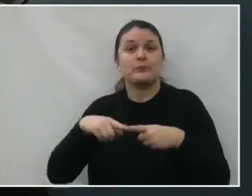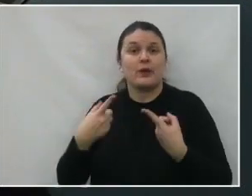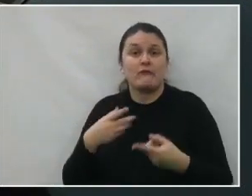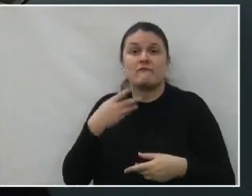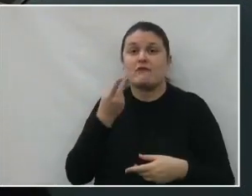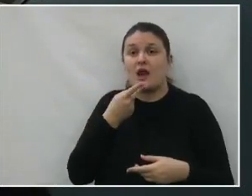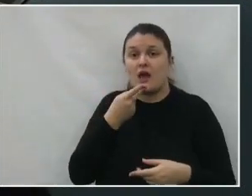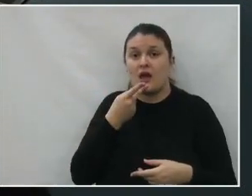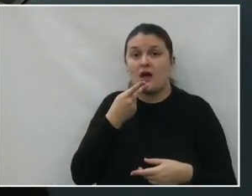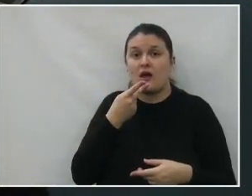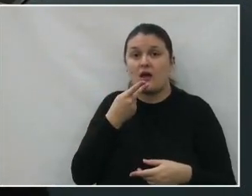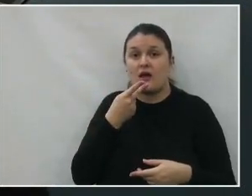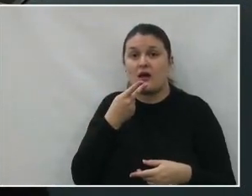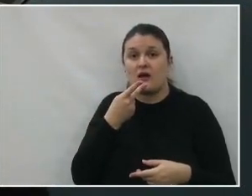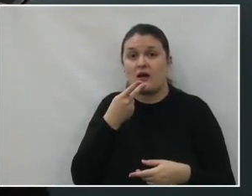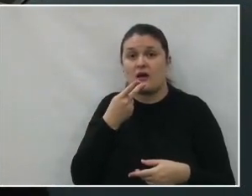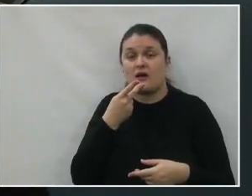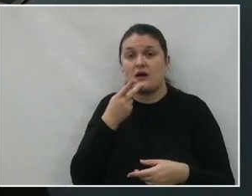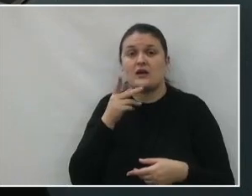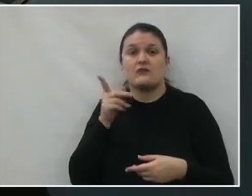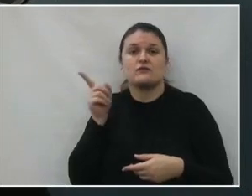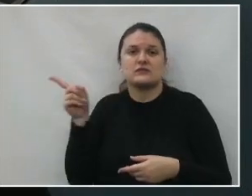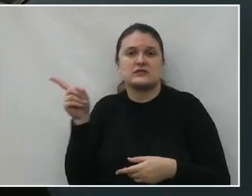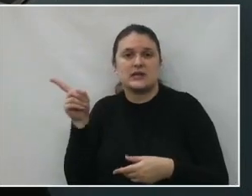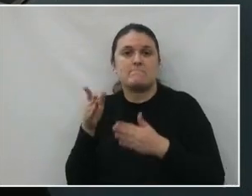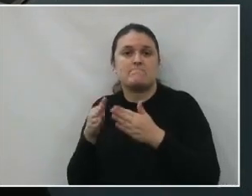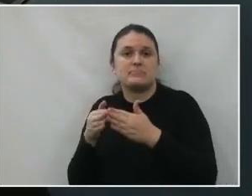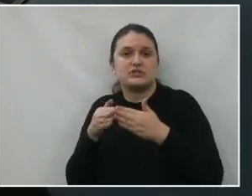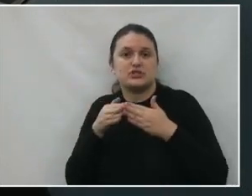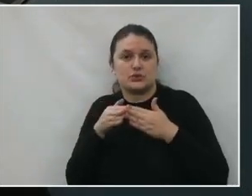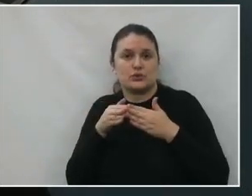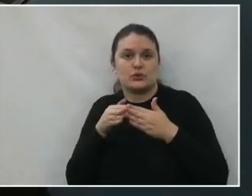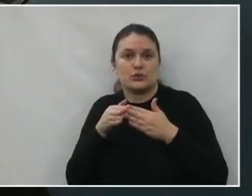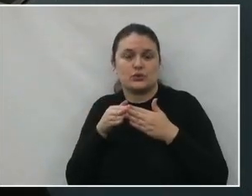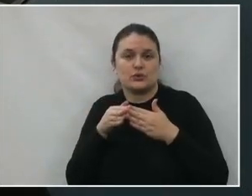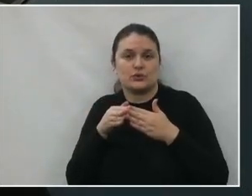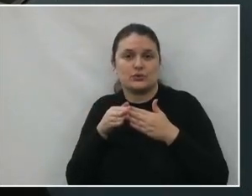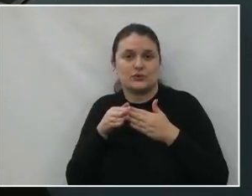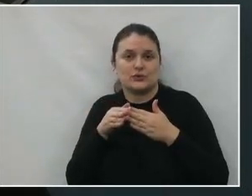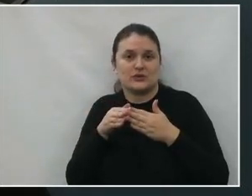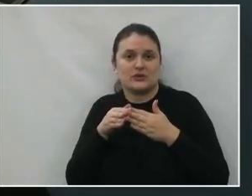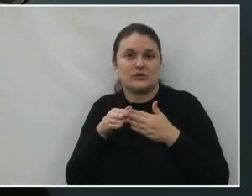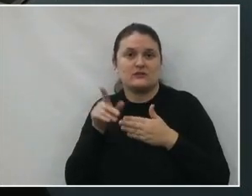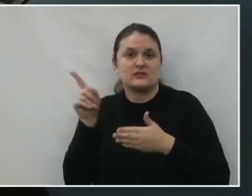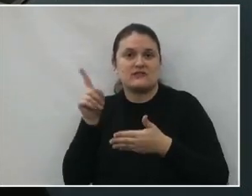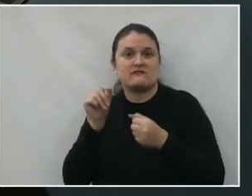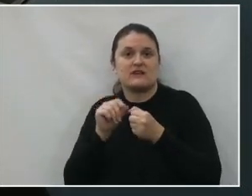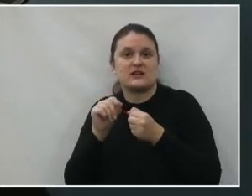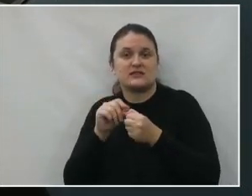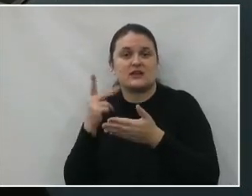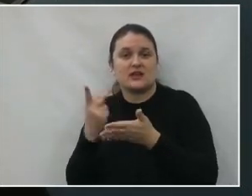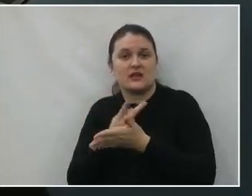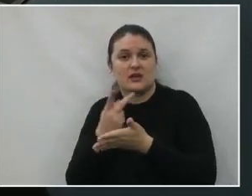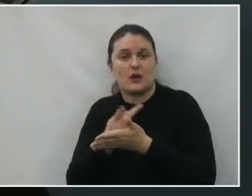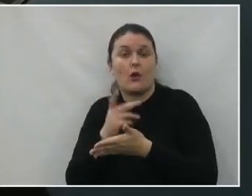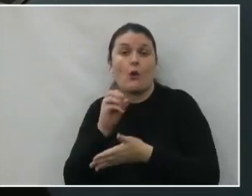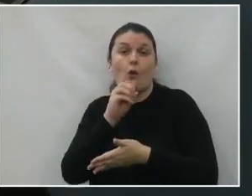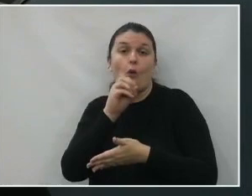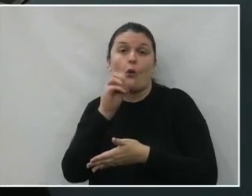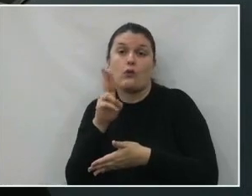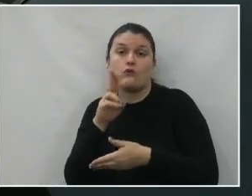foi pedido da senhora, aí a senhora está cometendo um erro, vereador, ou a senhora